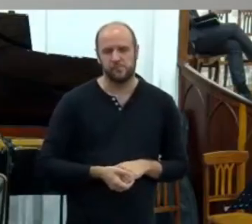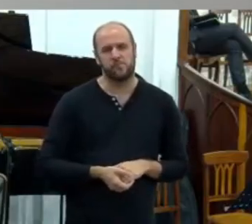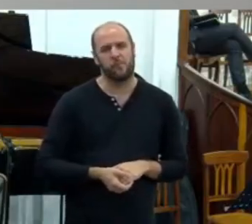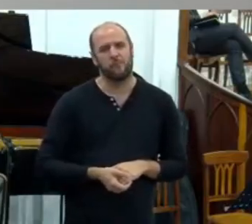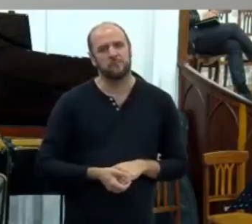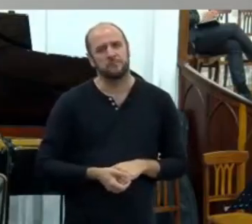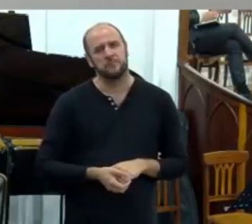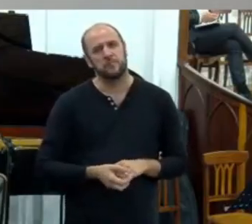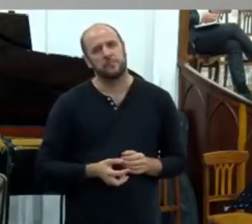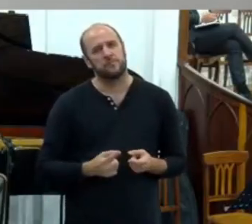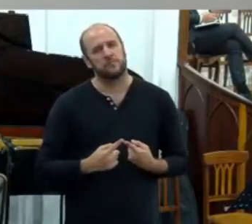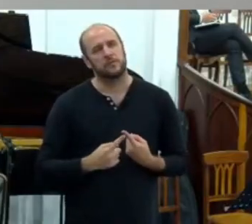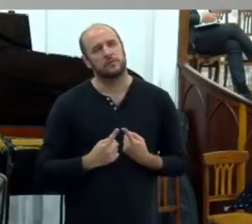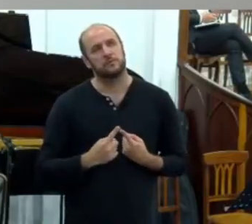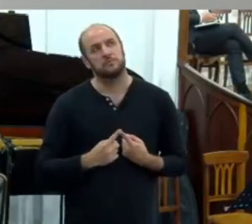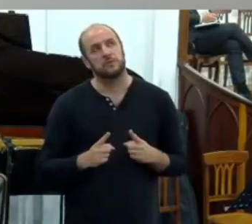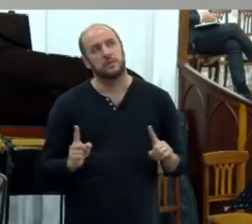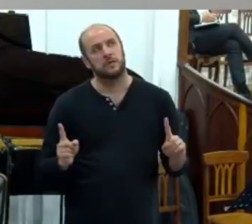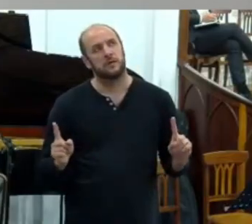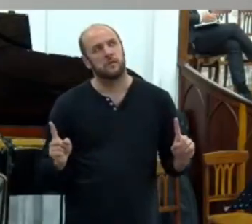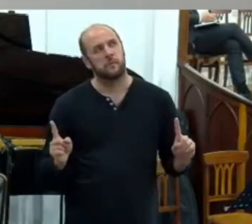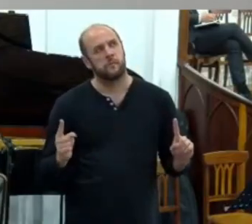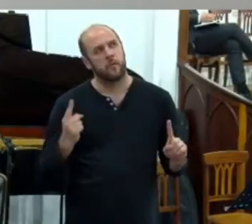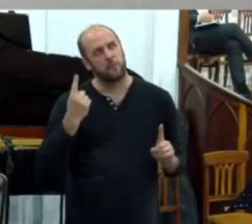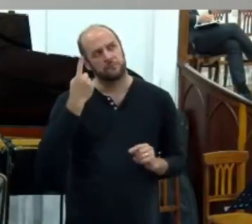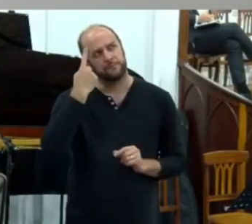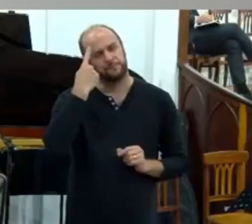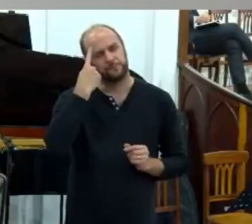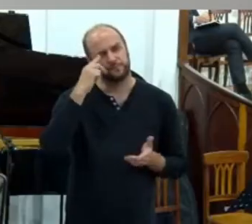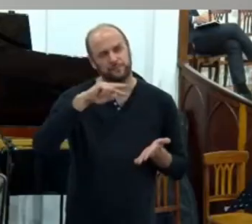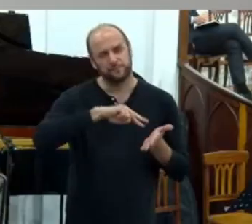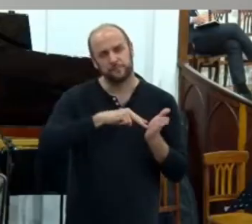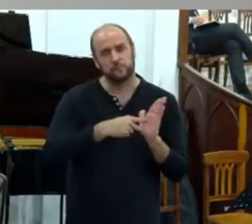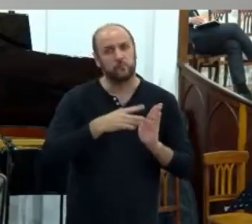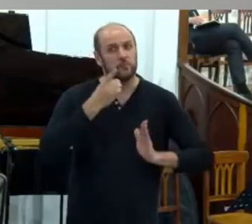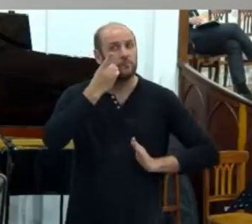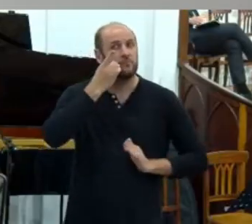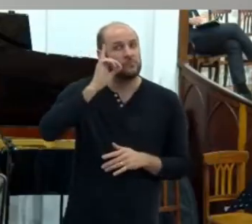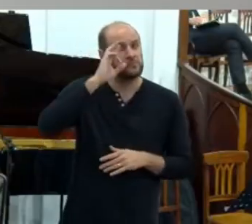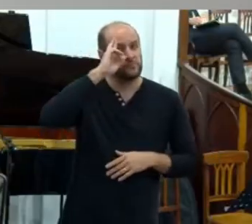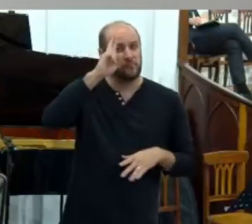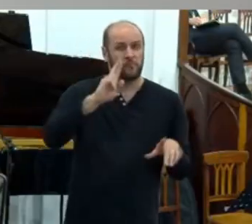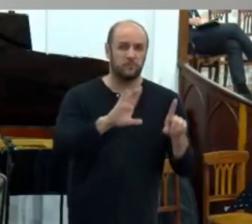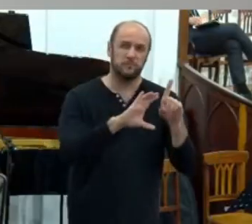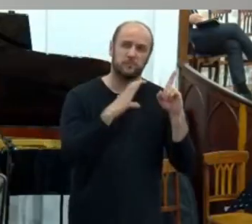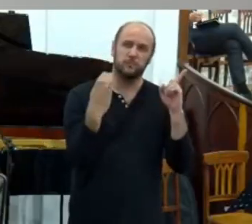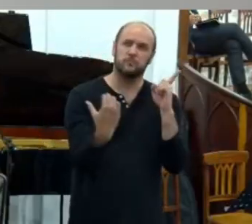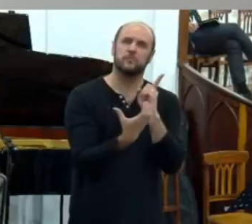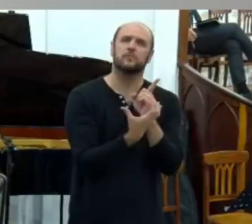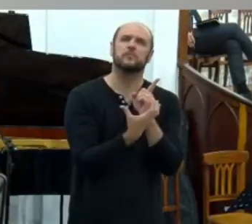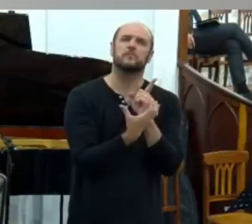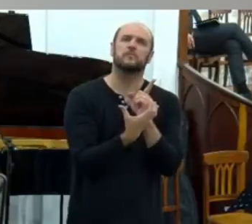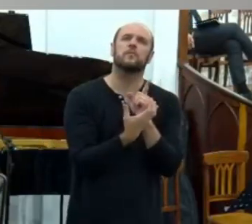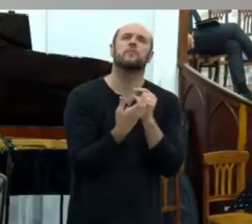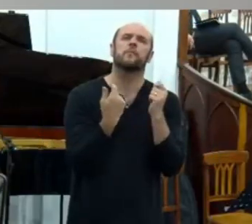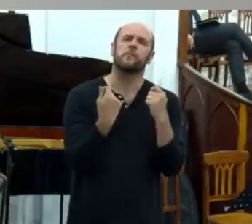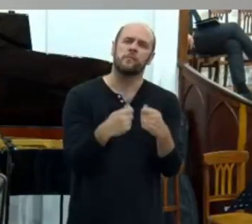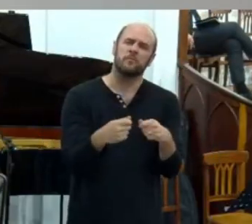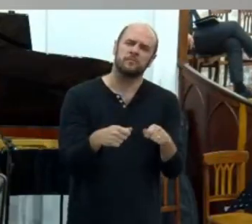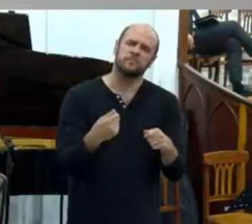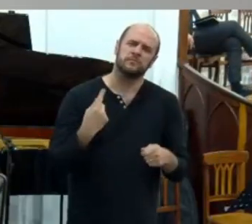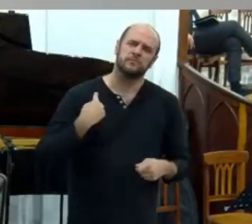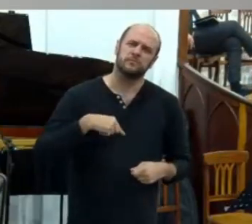Mas baseados no significado sublime do dia do Senhor e do culto solene, deveríamos